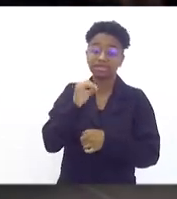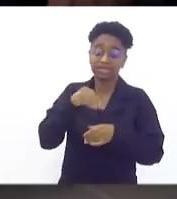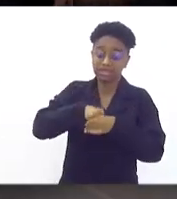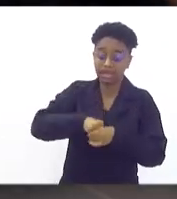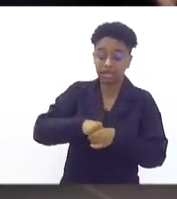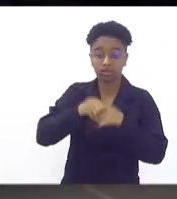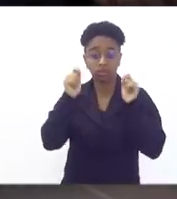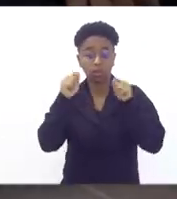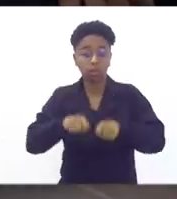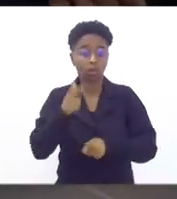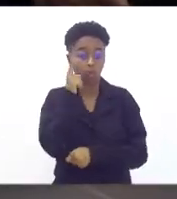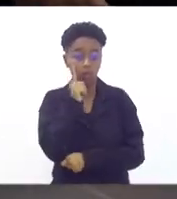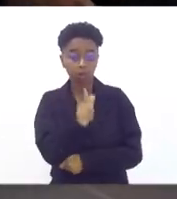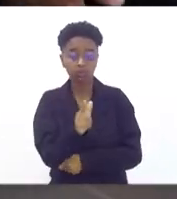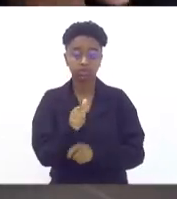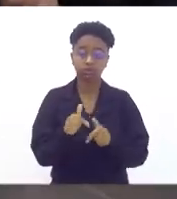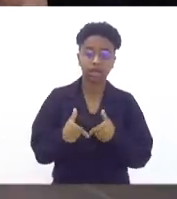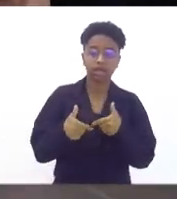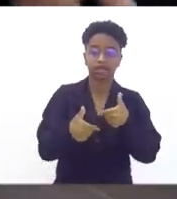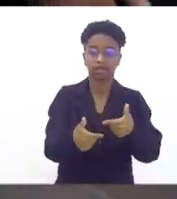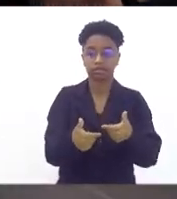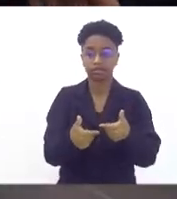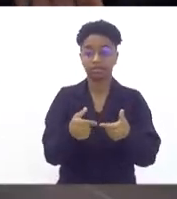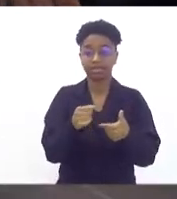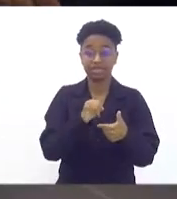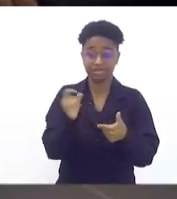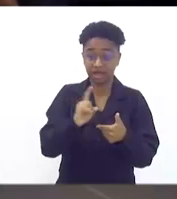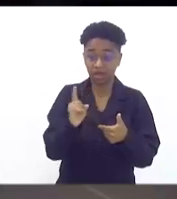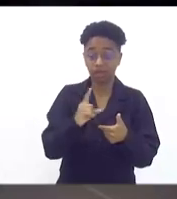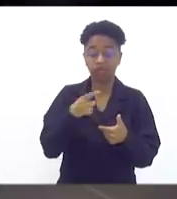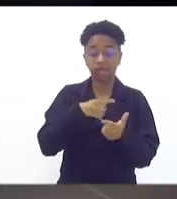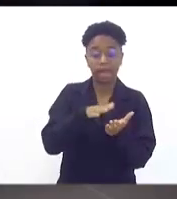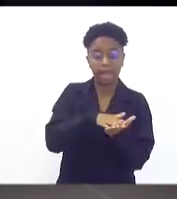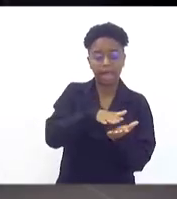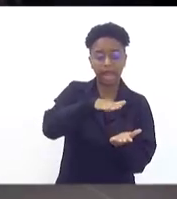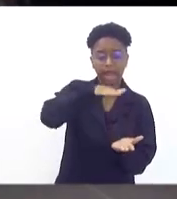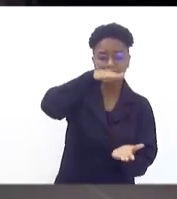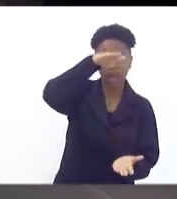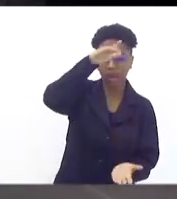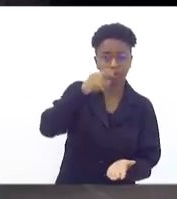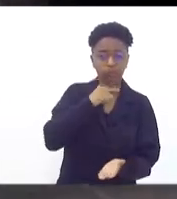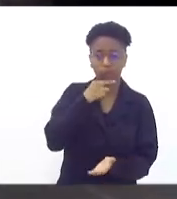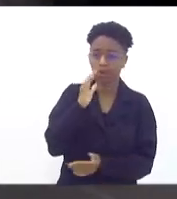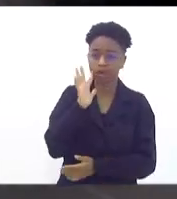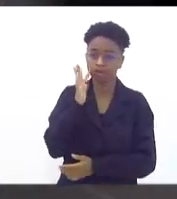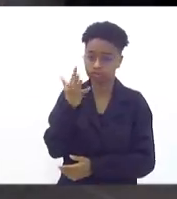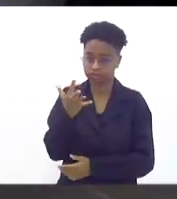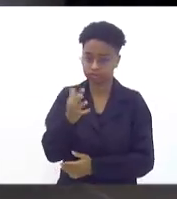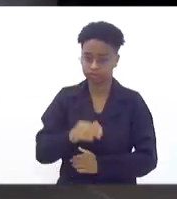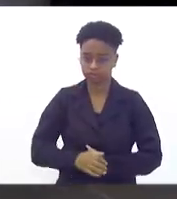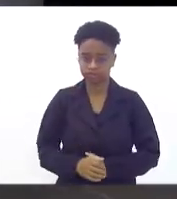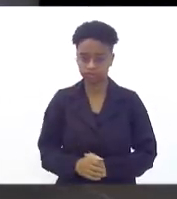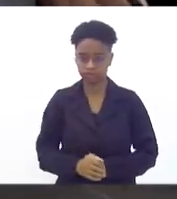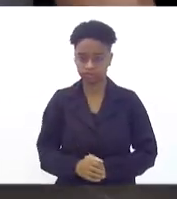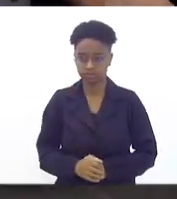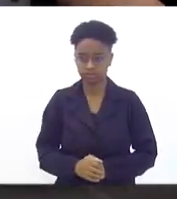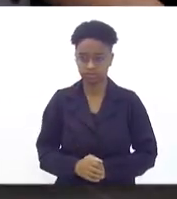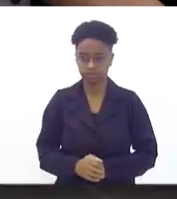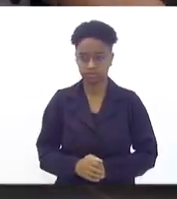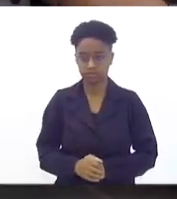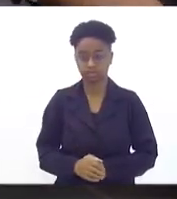tem essa capacidade de colocar isso pra andar senão a gente vai transformar Isso numa bola de neve e a gente vai ficar enxugando o gelo